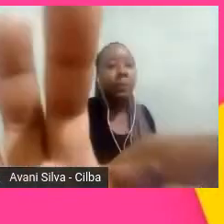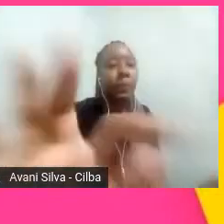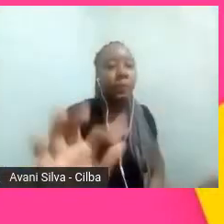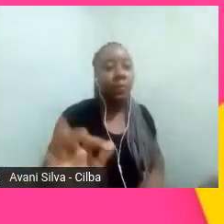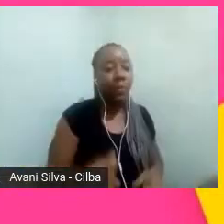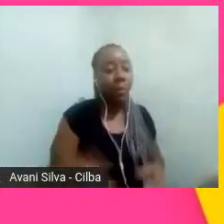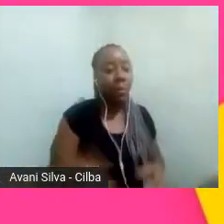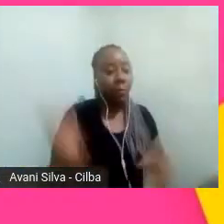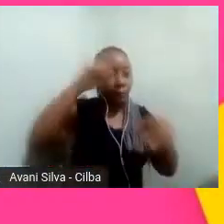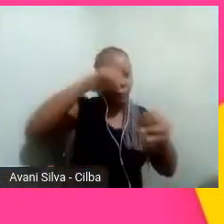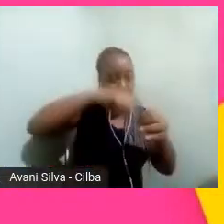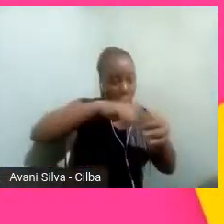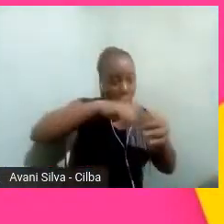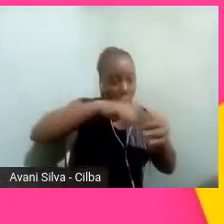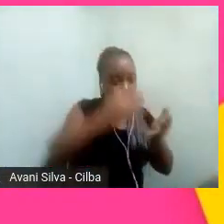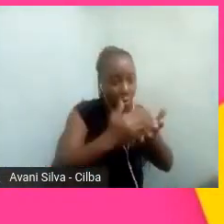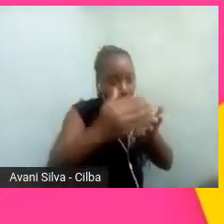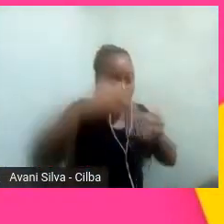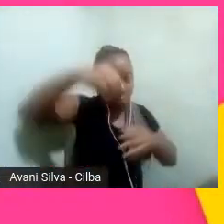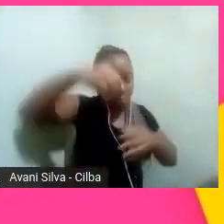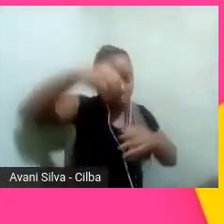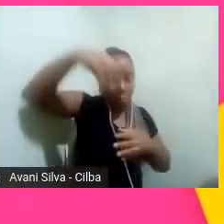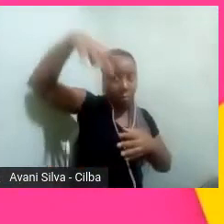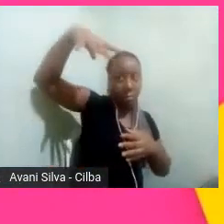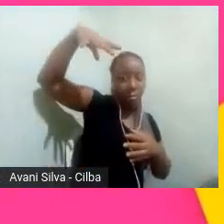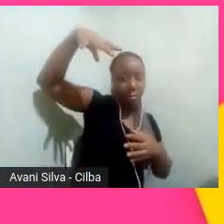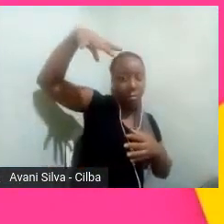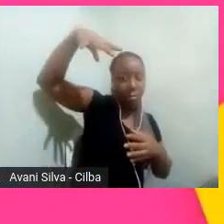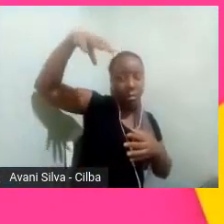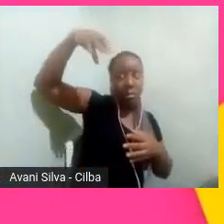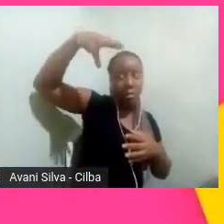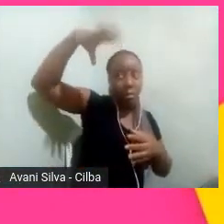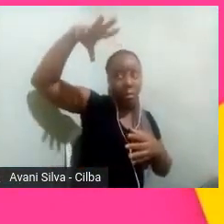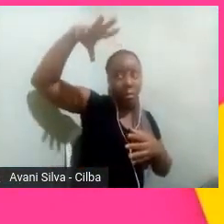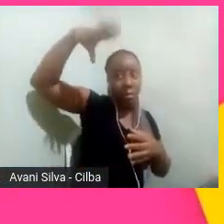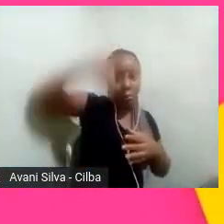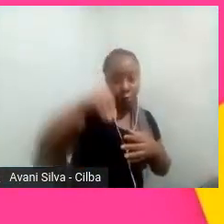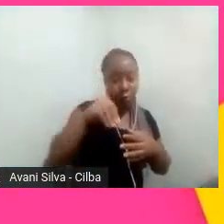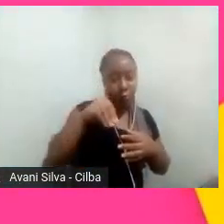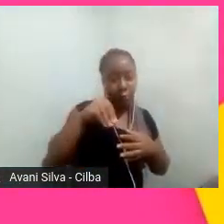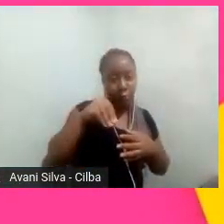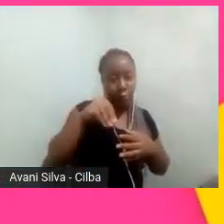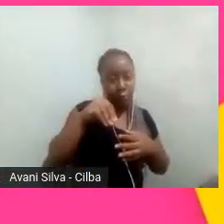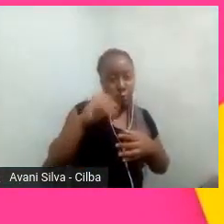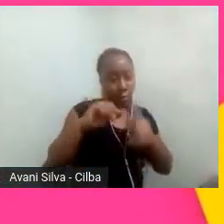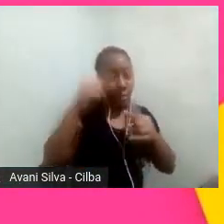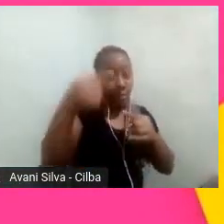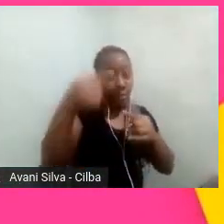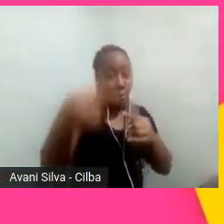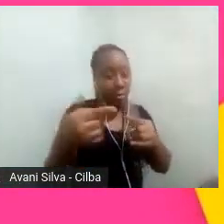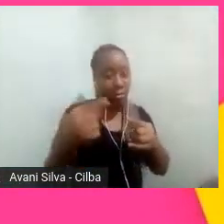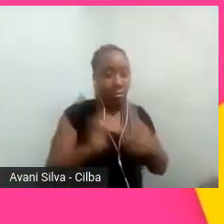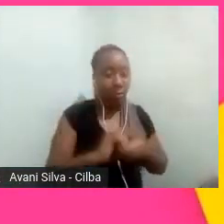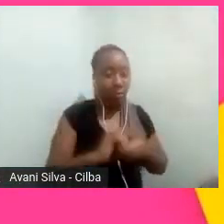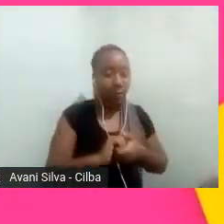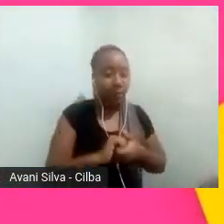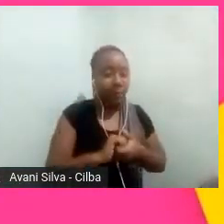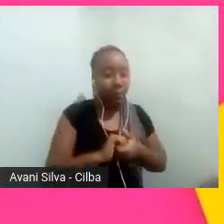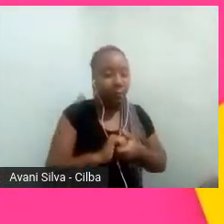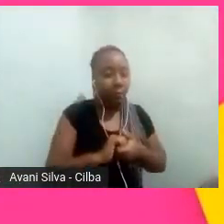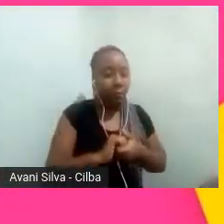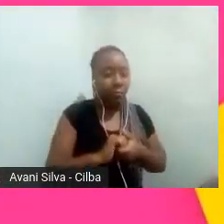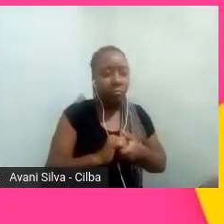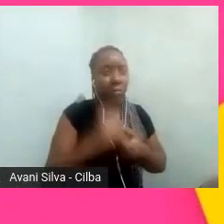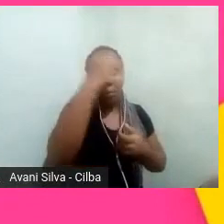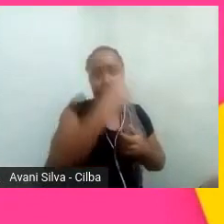que ele começou com a luz acesa, então ele vai apagar depois. E aí, por quanto